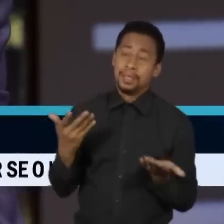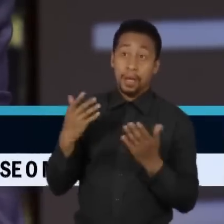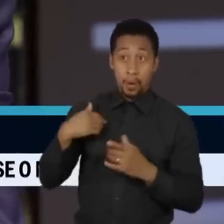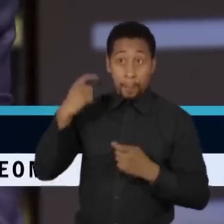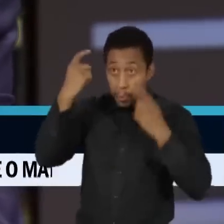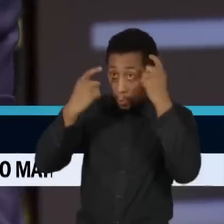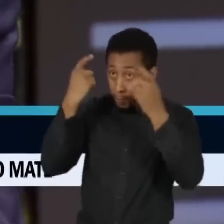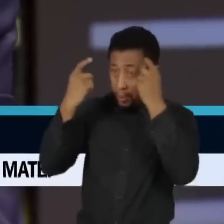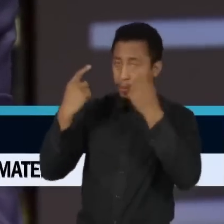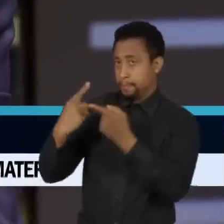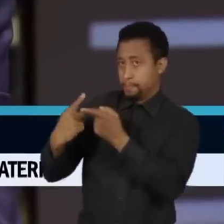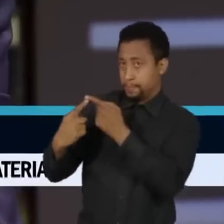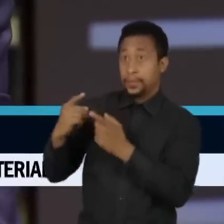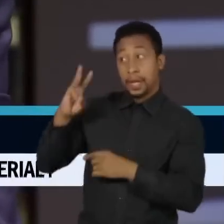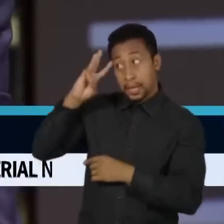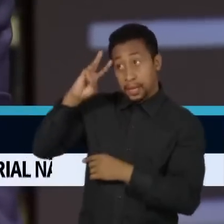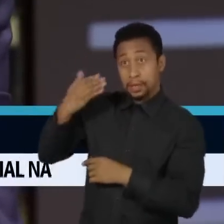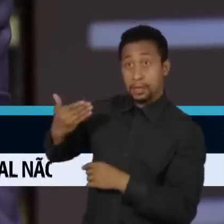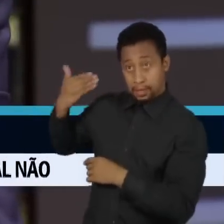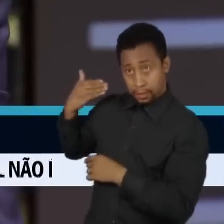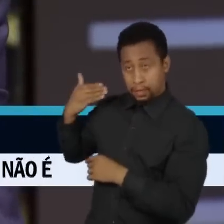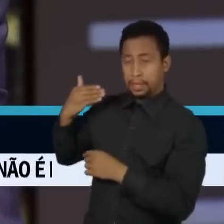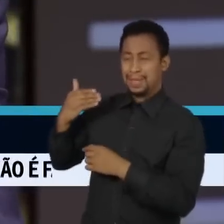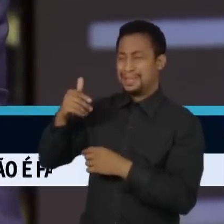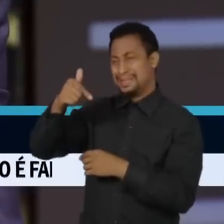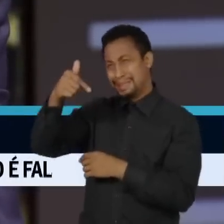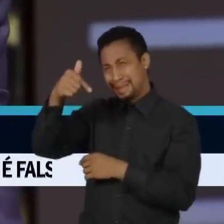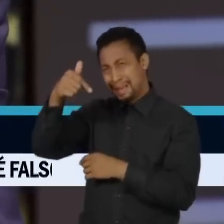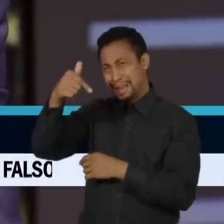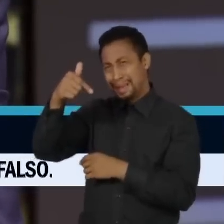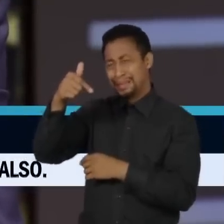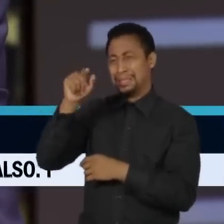às 7h30 da manhã, o ministro Flávio Dino